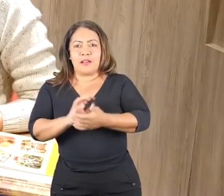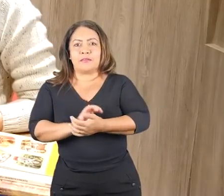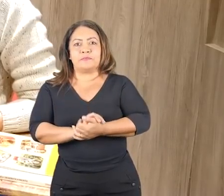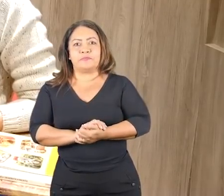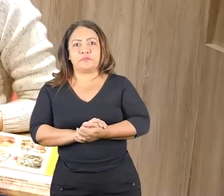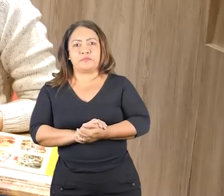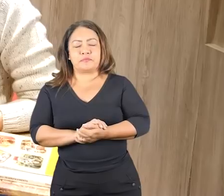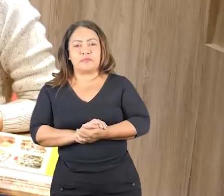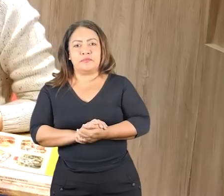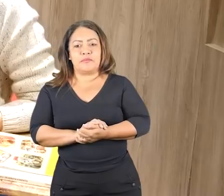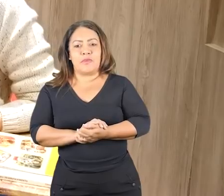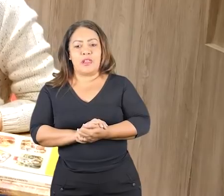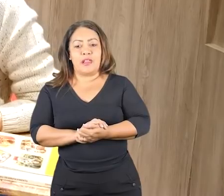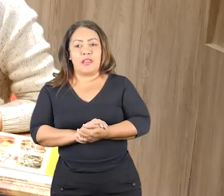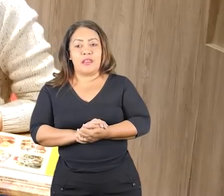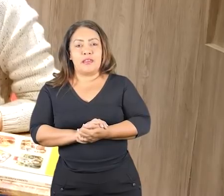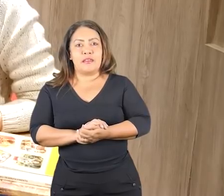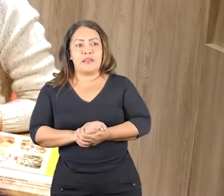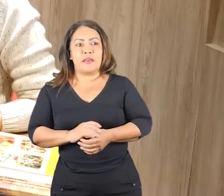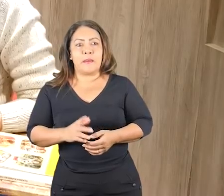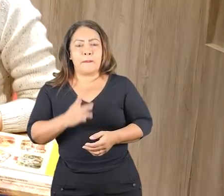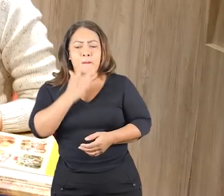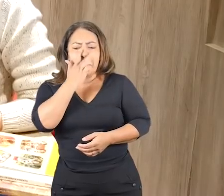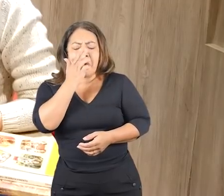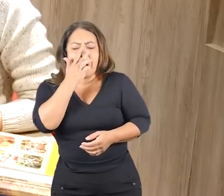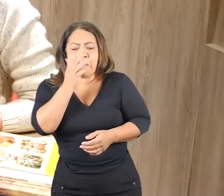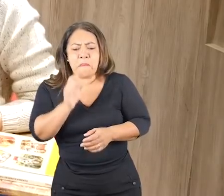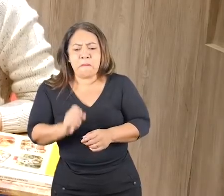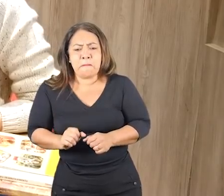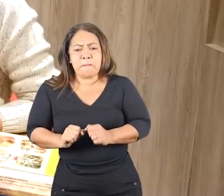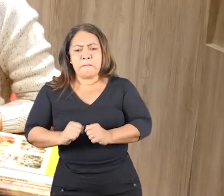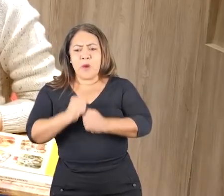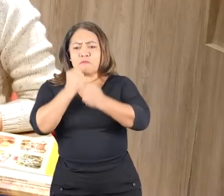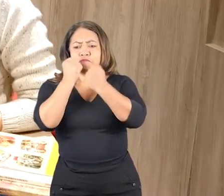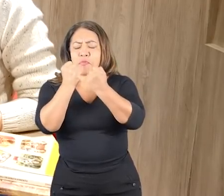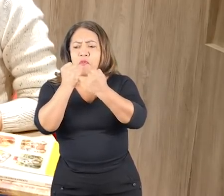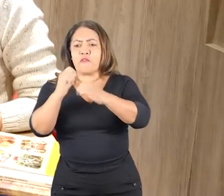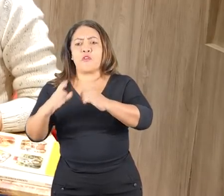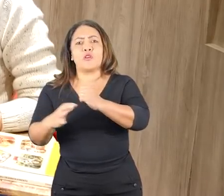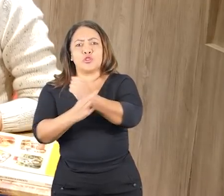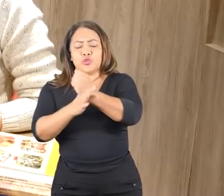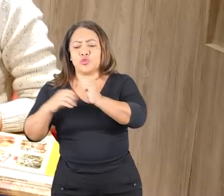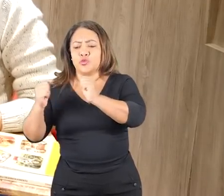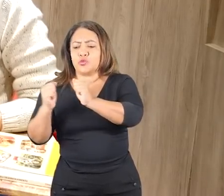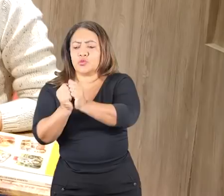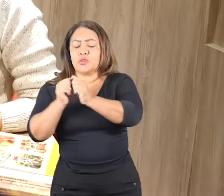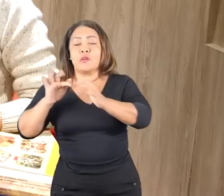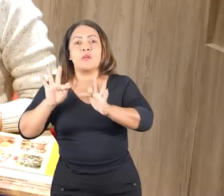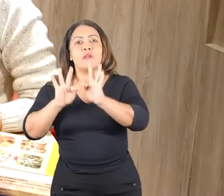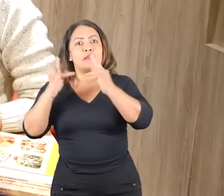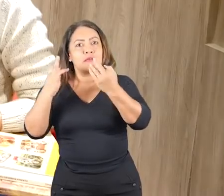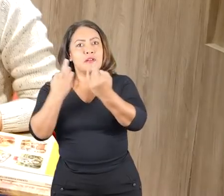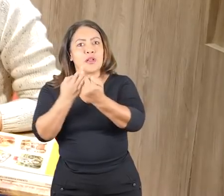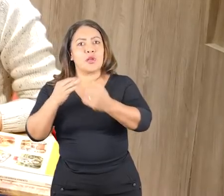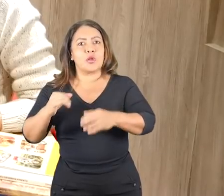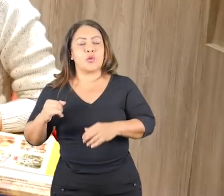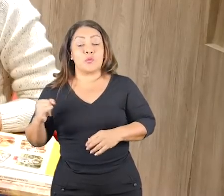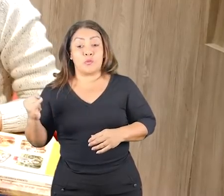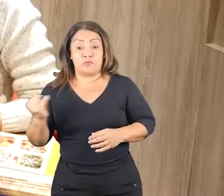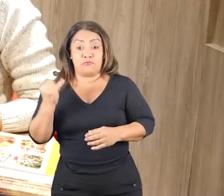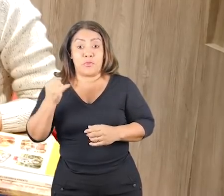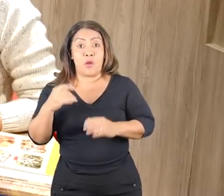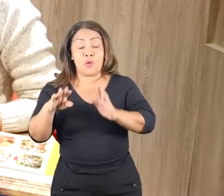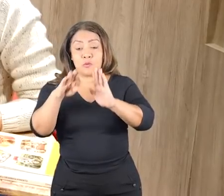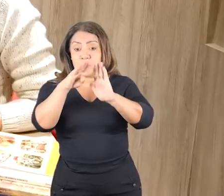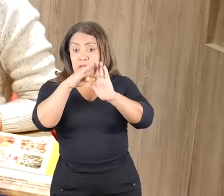forma de potencializar a parceria com a família. Então, os princípios principais nesse momento